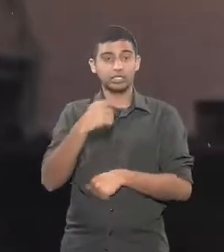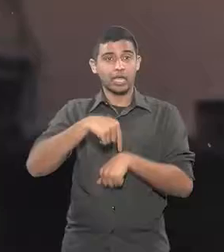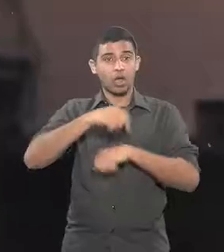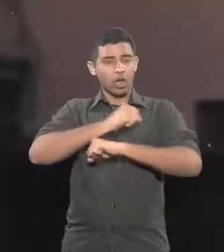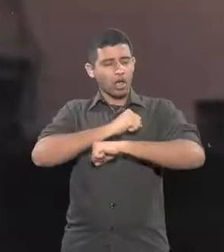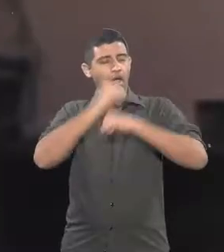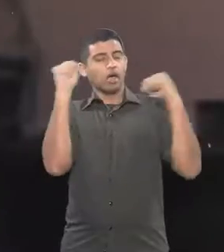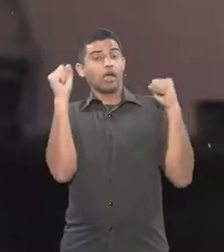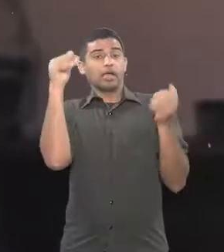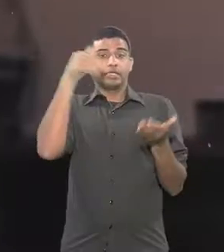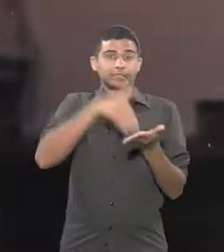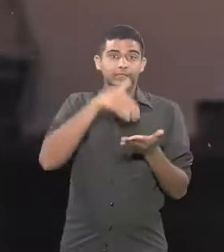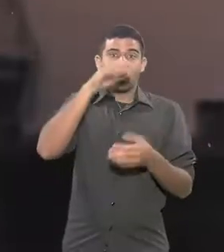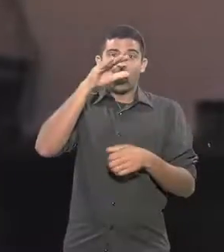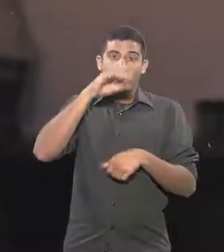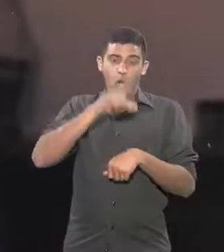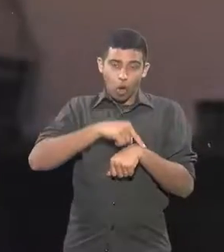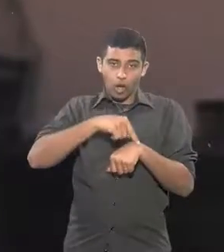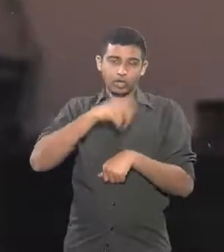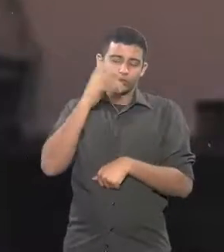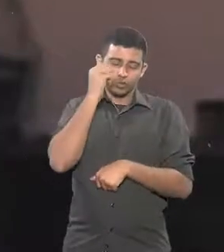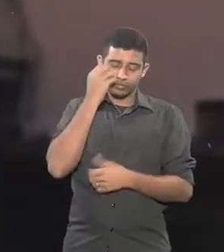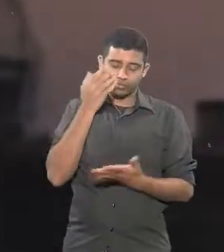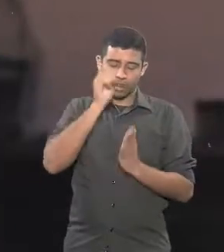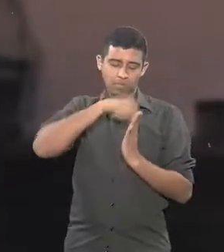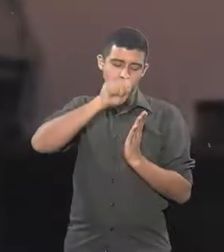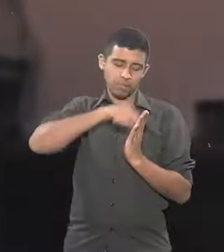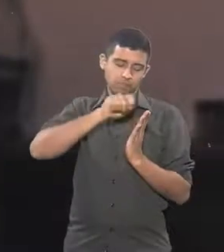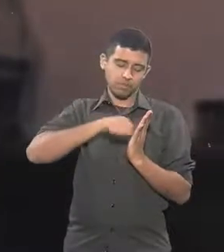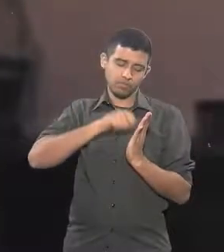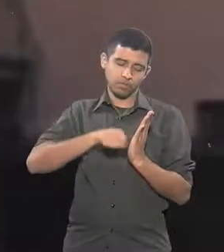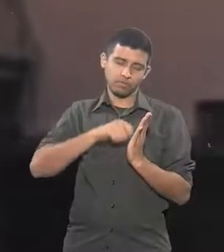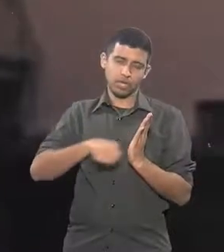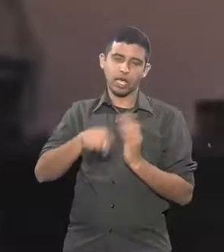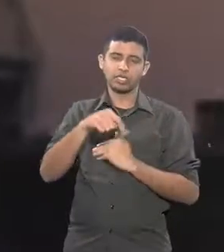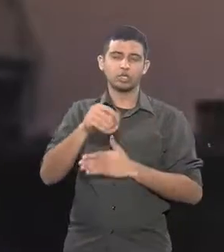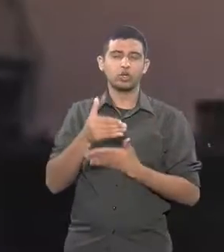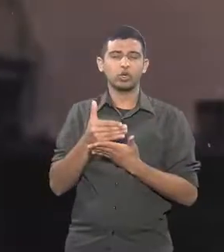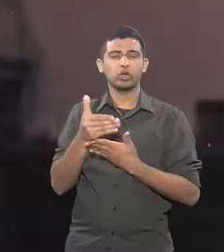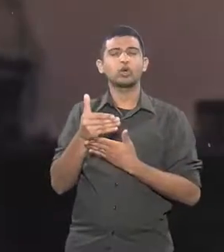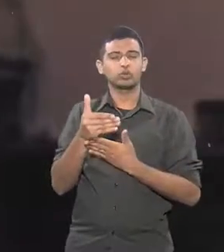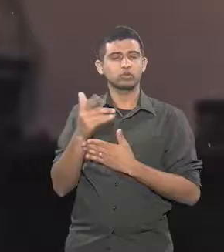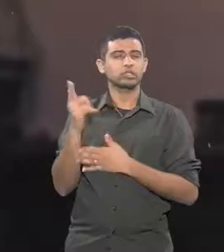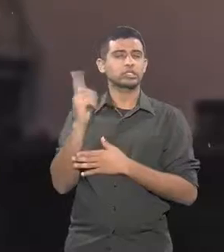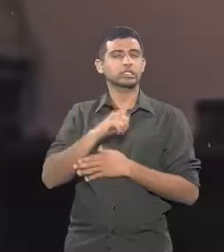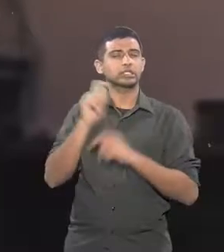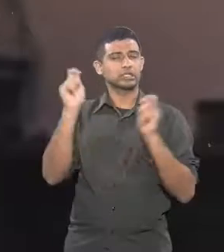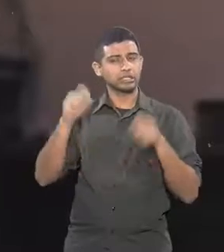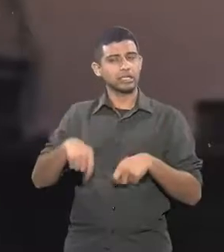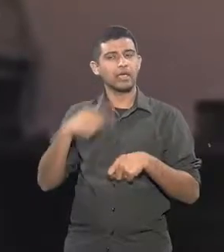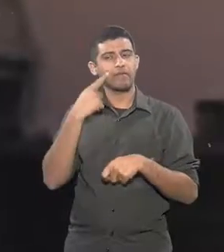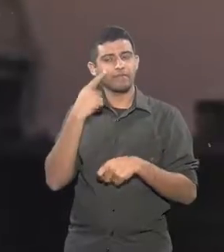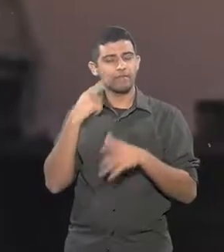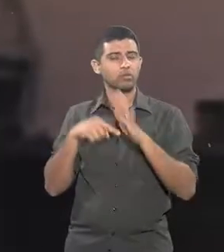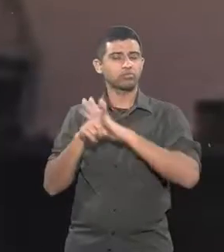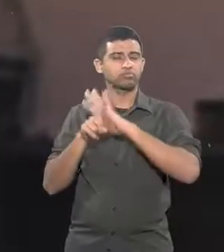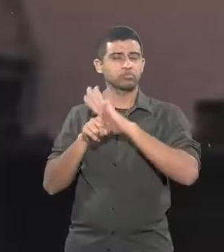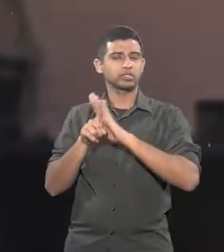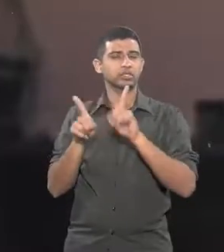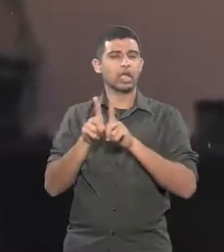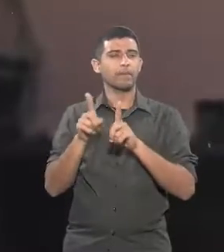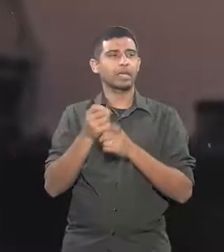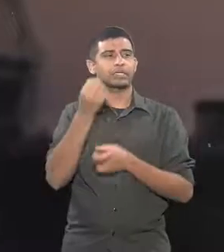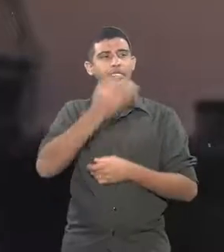que acordaram, né? Até a hora de dormir. E a partir daí a gente também consegue traçar e oferecer para os especialistas em